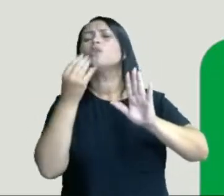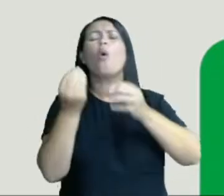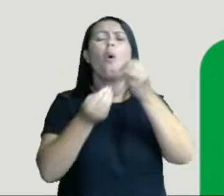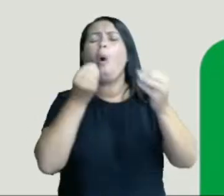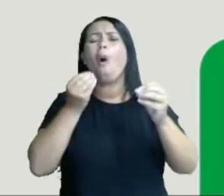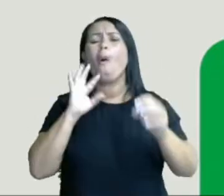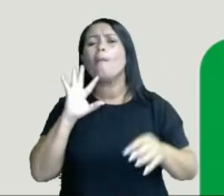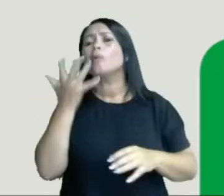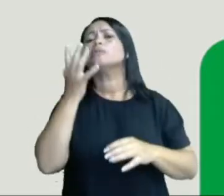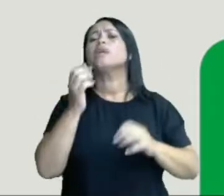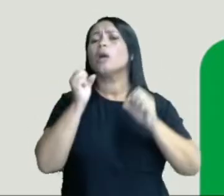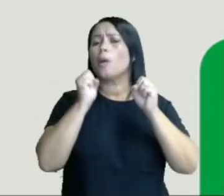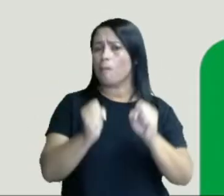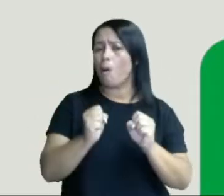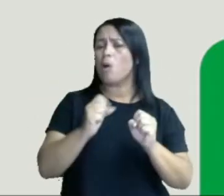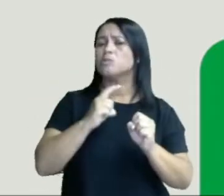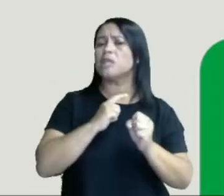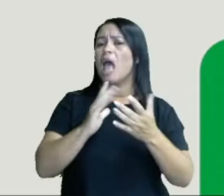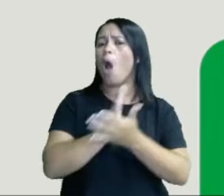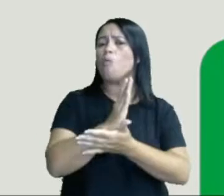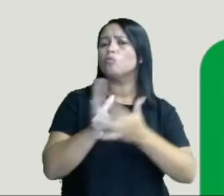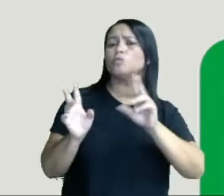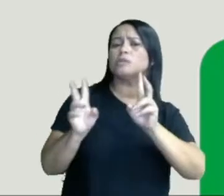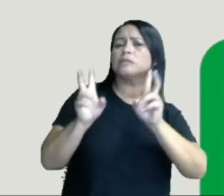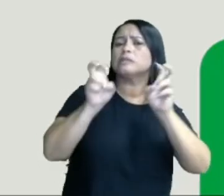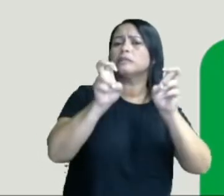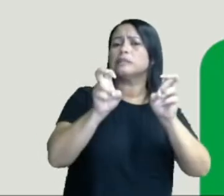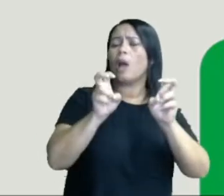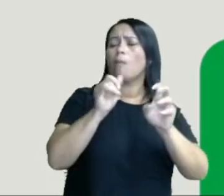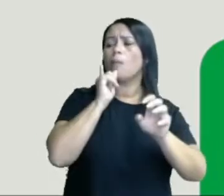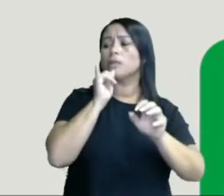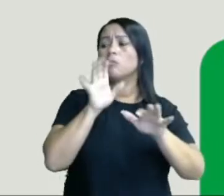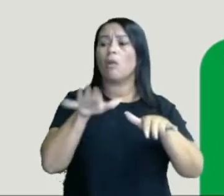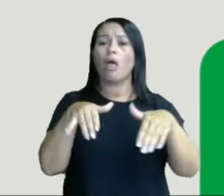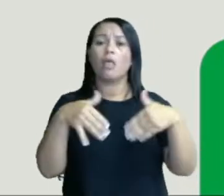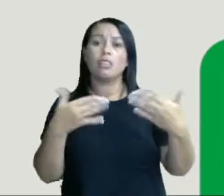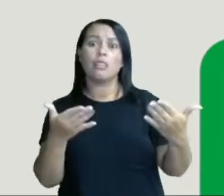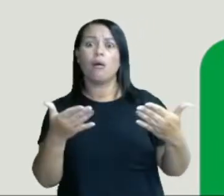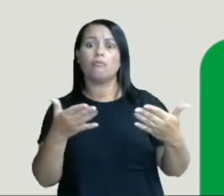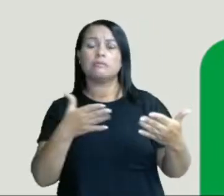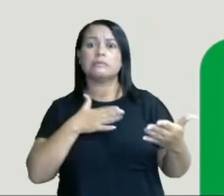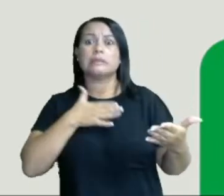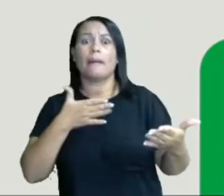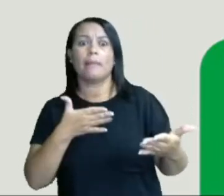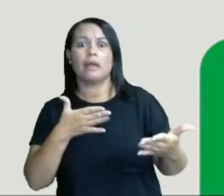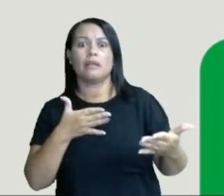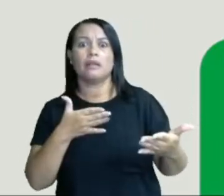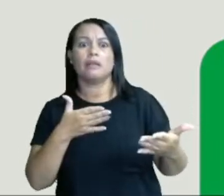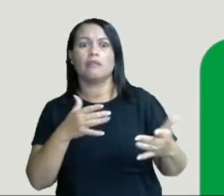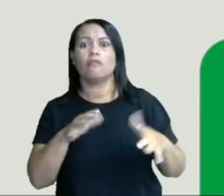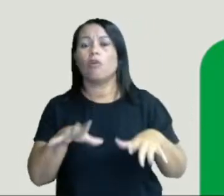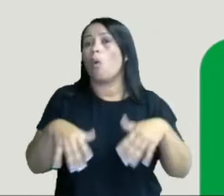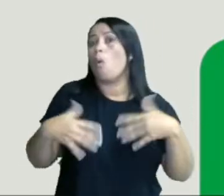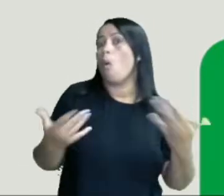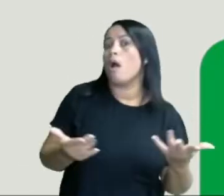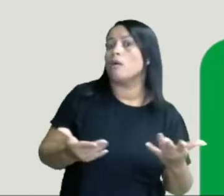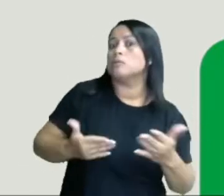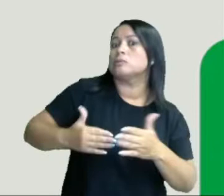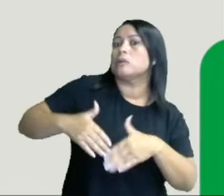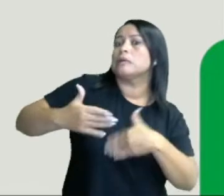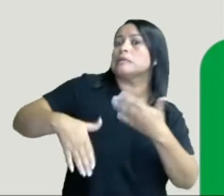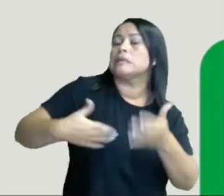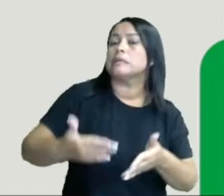E eu posso usar alguns termos para fazer isso. Então, de repente, foi quando, em